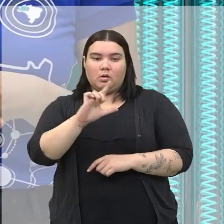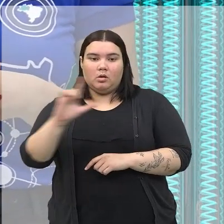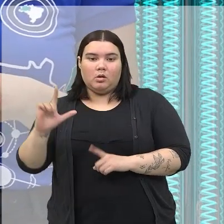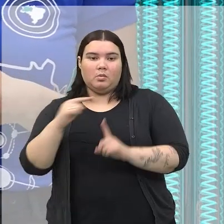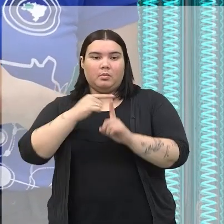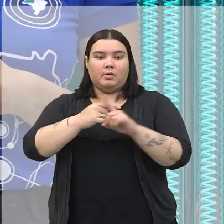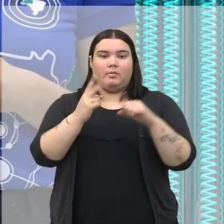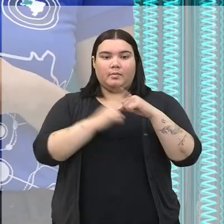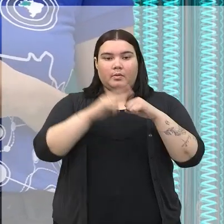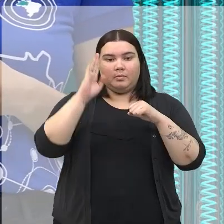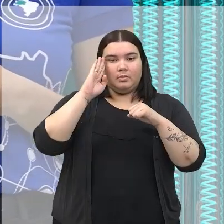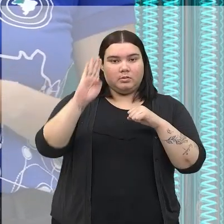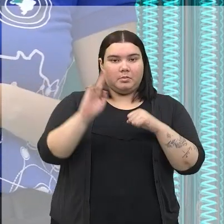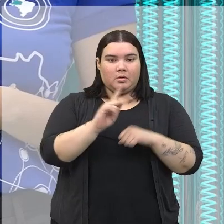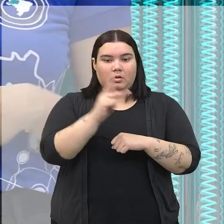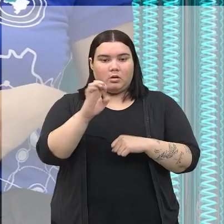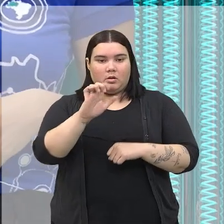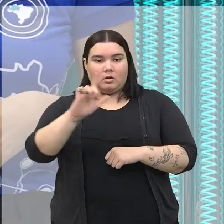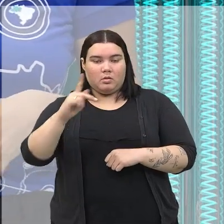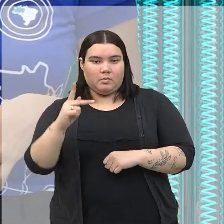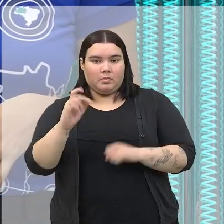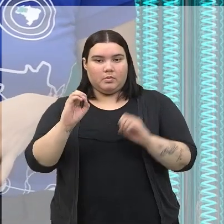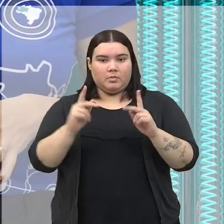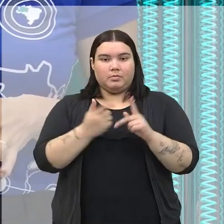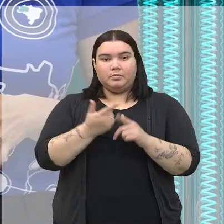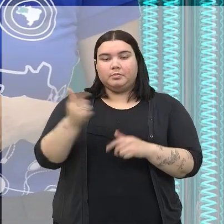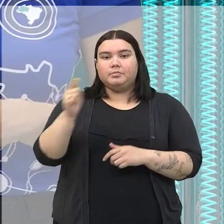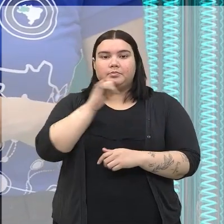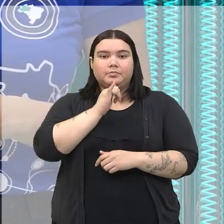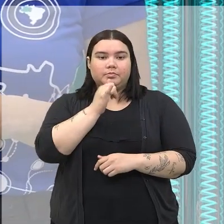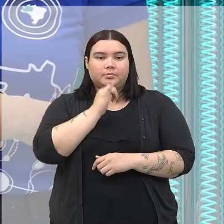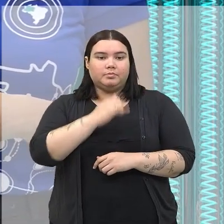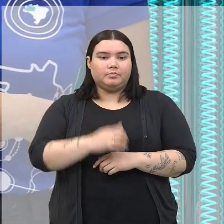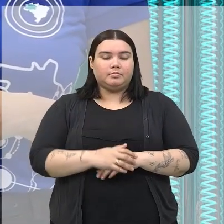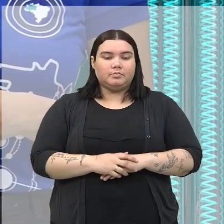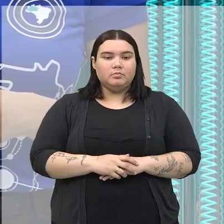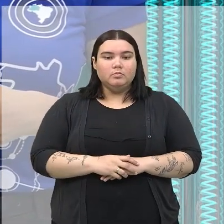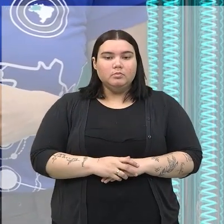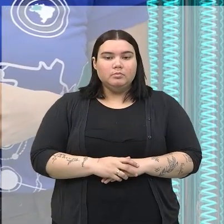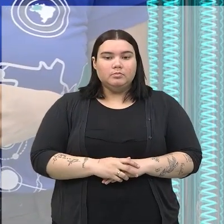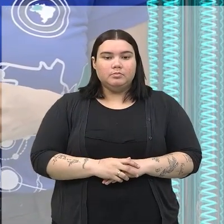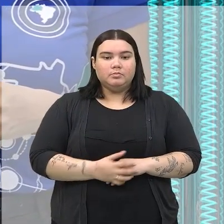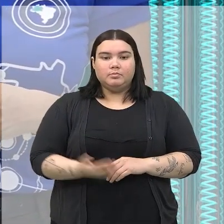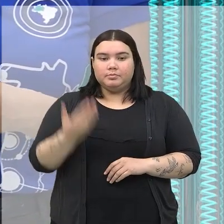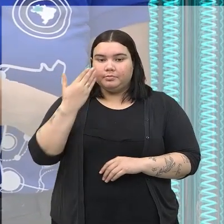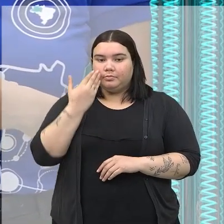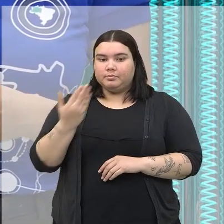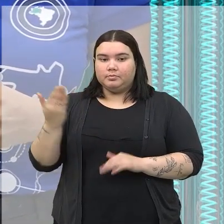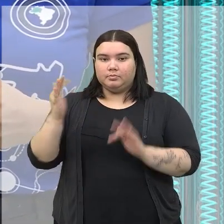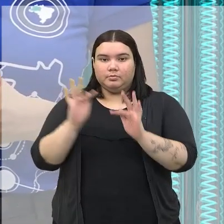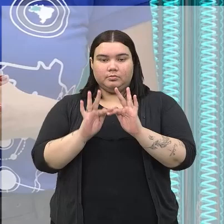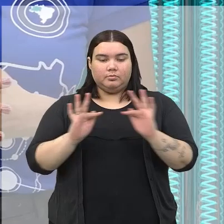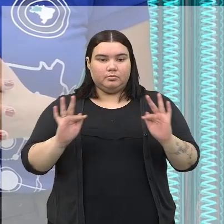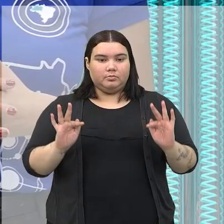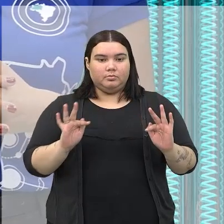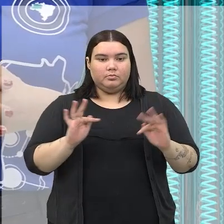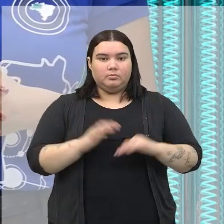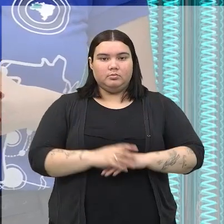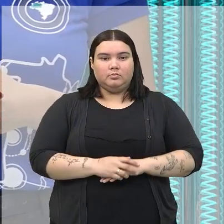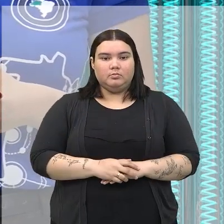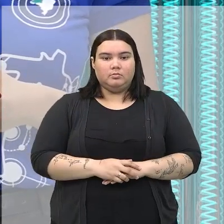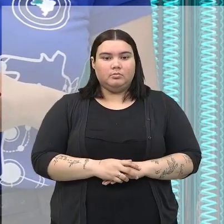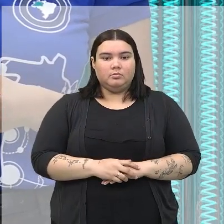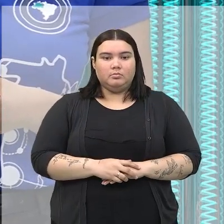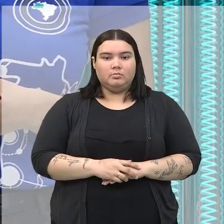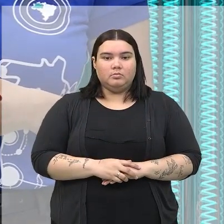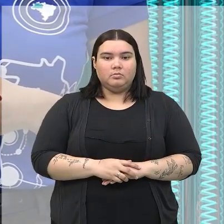principal, help, ok? Vamos para o próximo exemplo. She will only be at home next